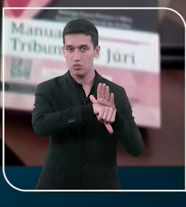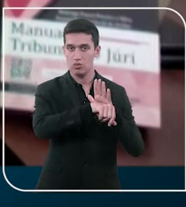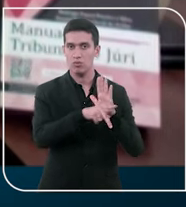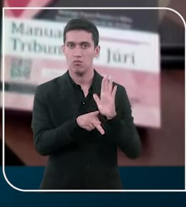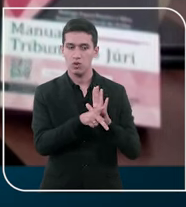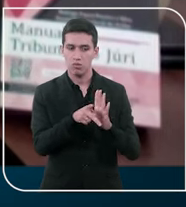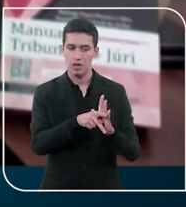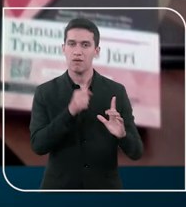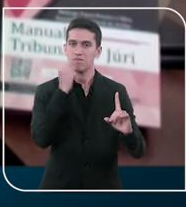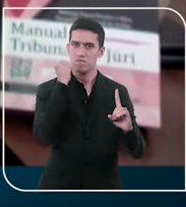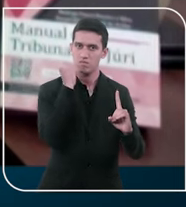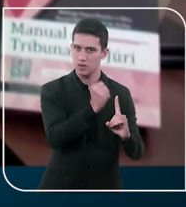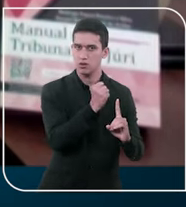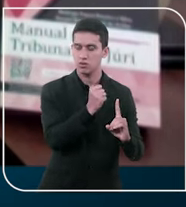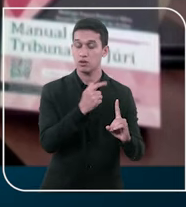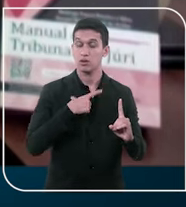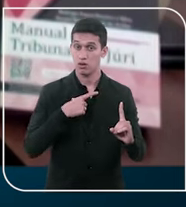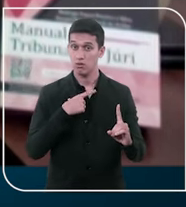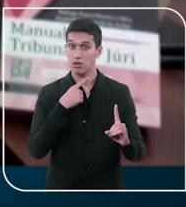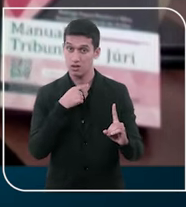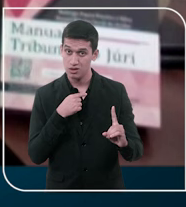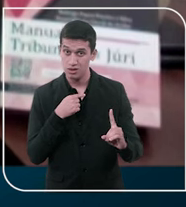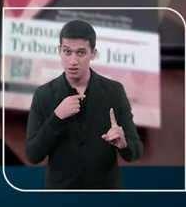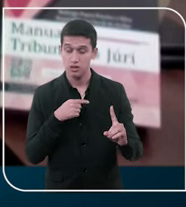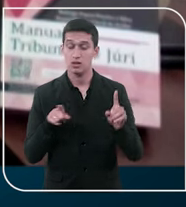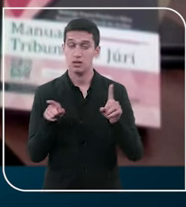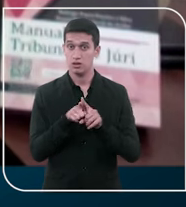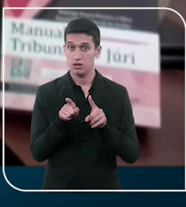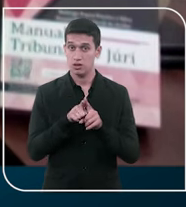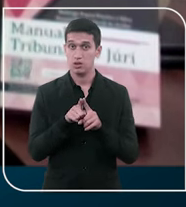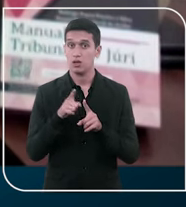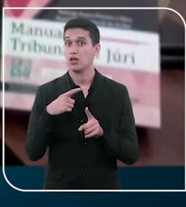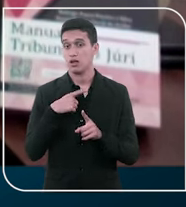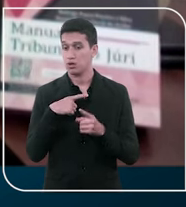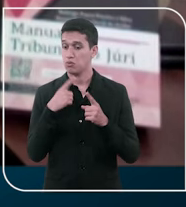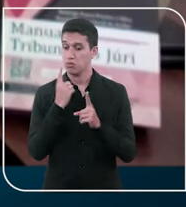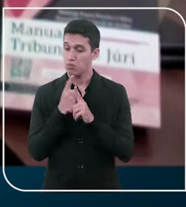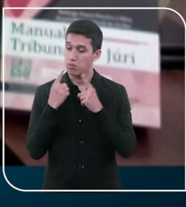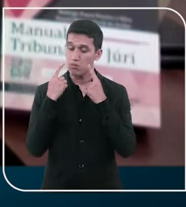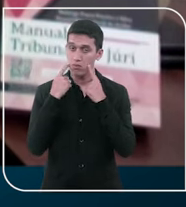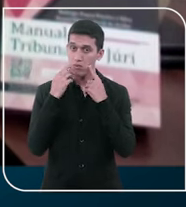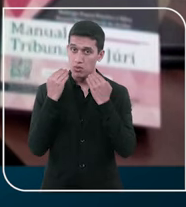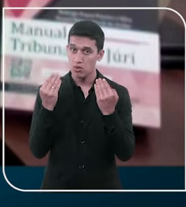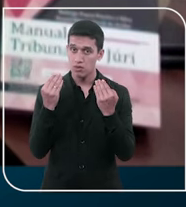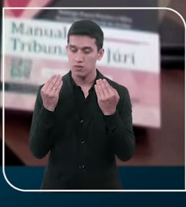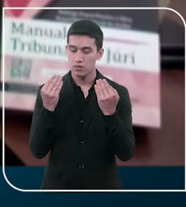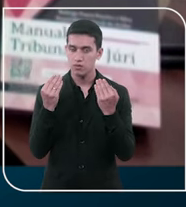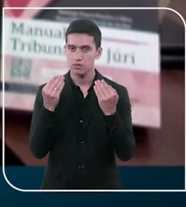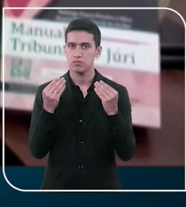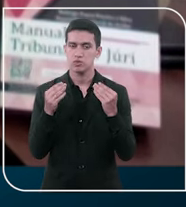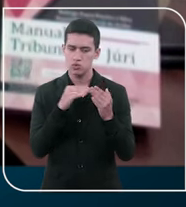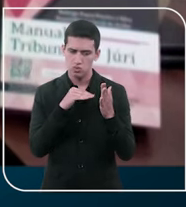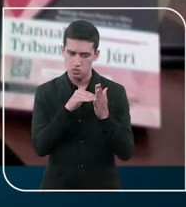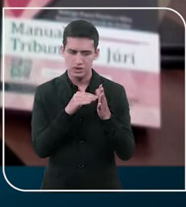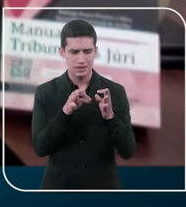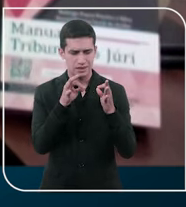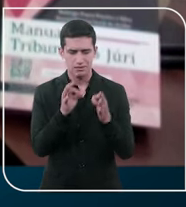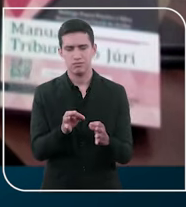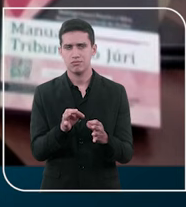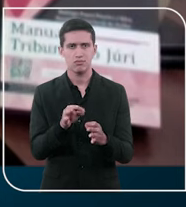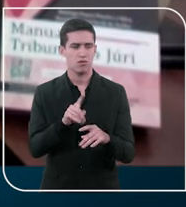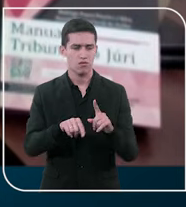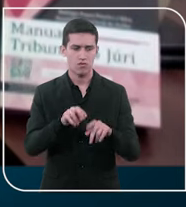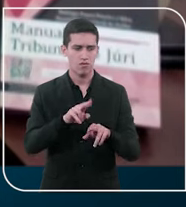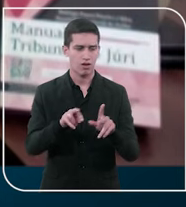de homicídio doloso e que a materialidade delitiva, ou seja, a prova do crime, a parte